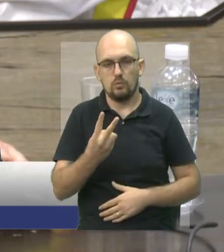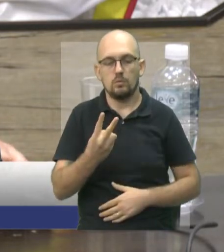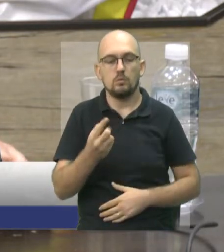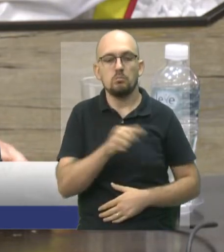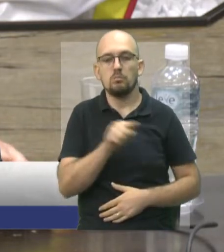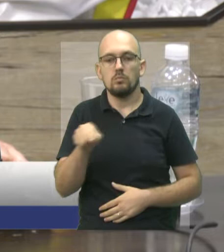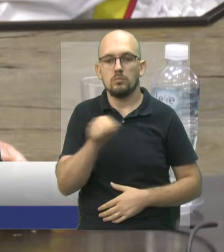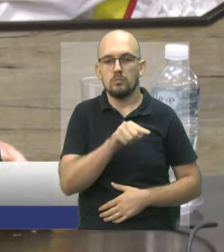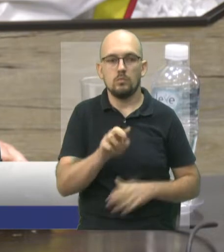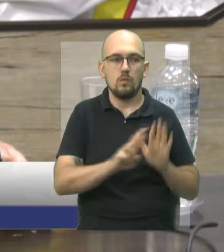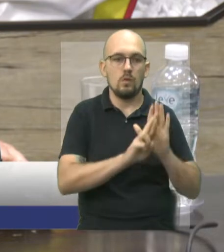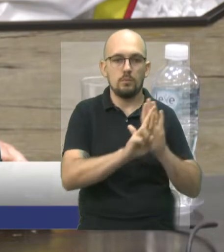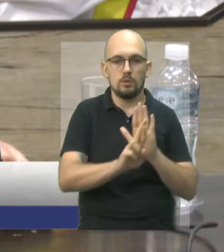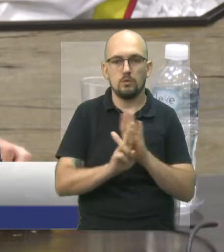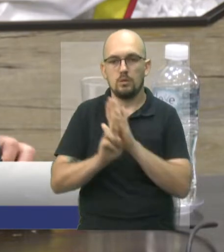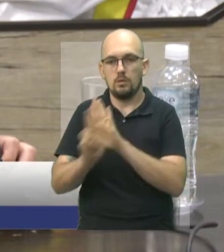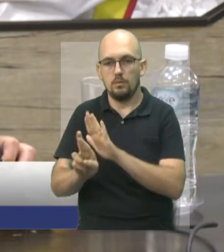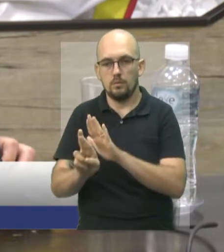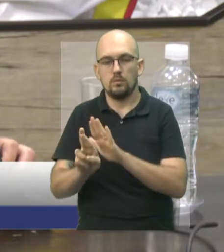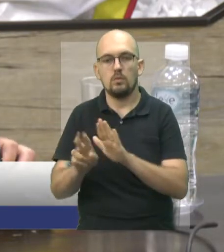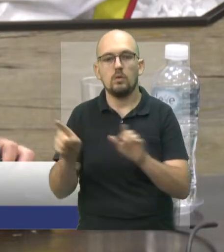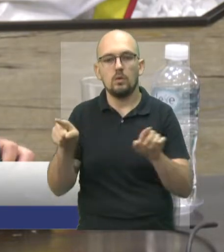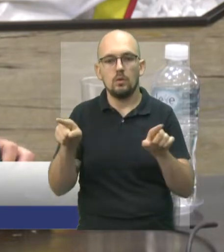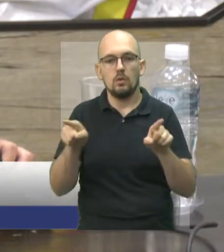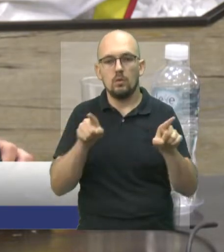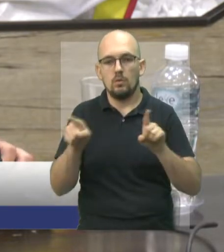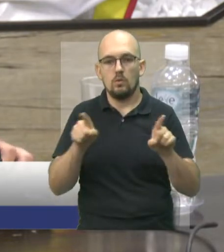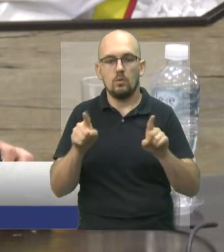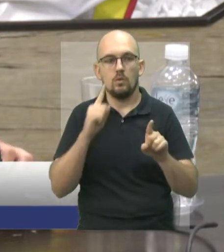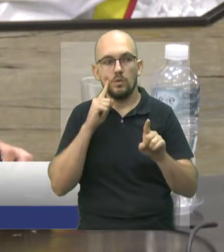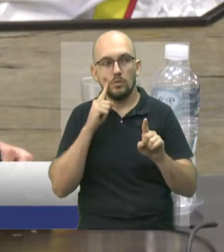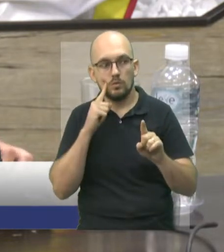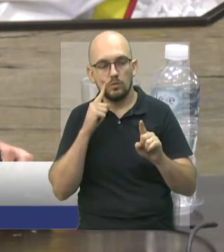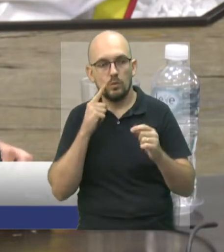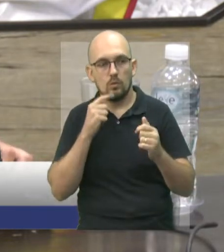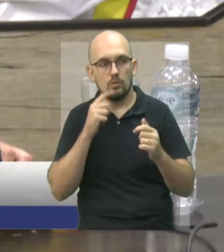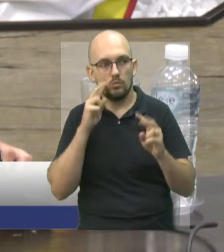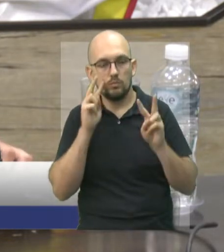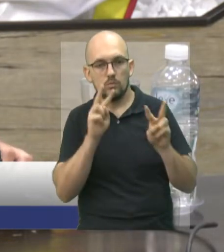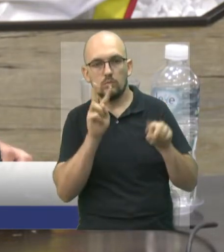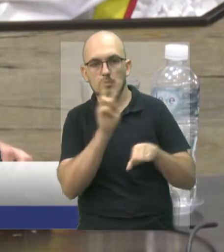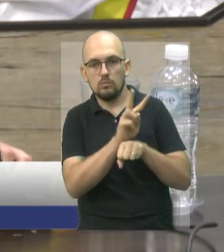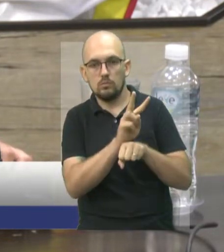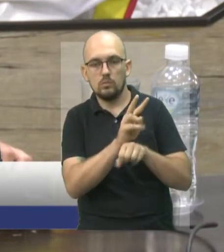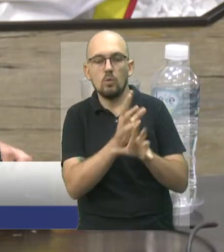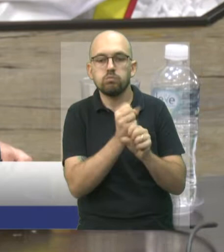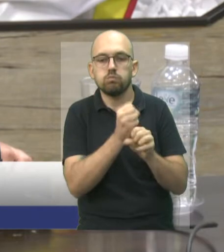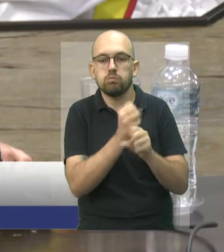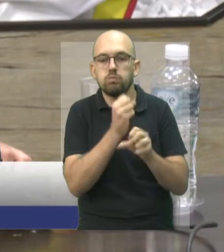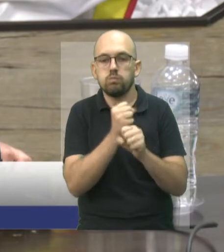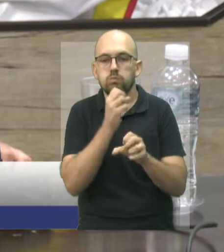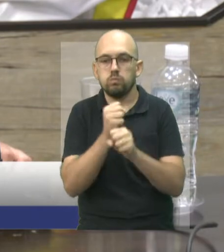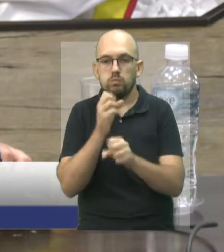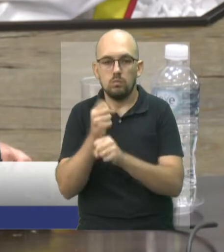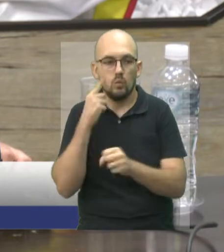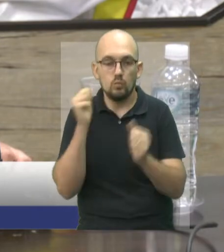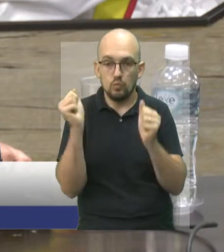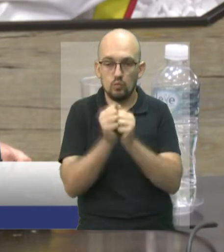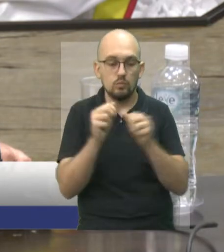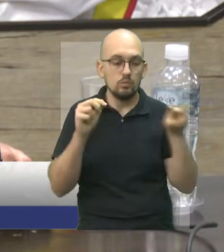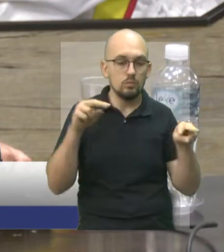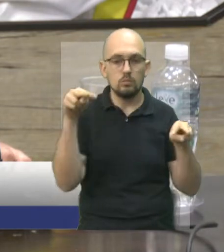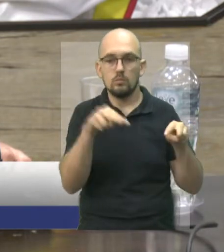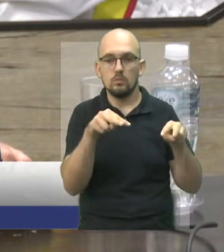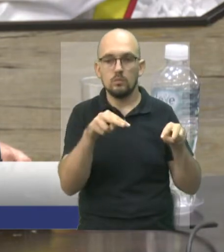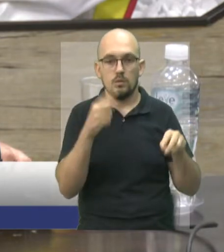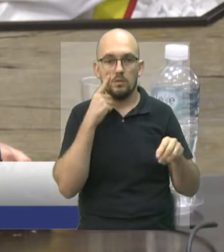para coadjuvarem o senhor secretário no processo de contagem dos votos e informação